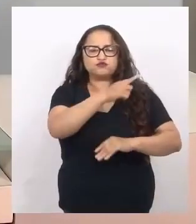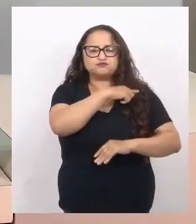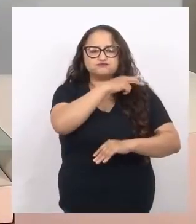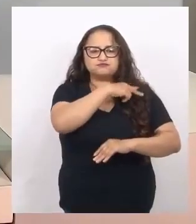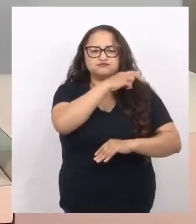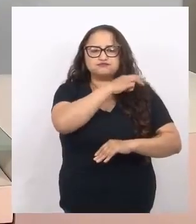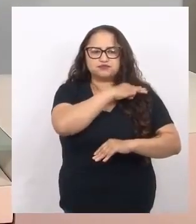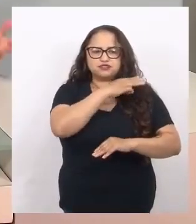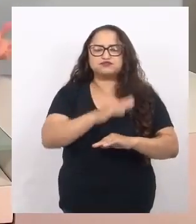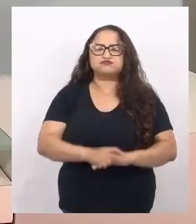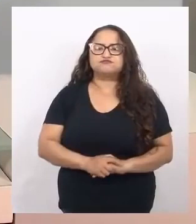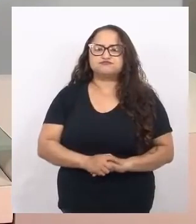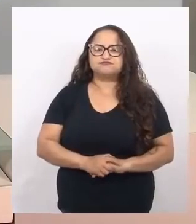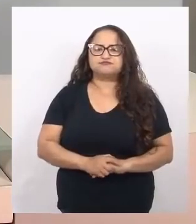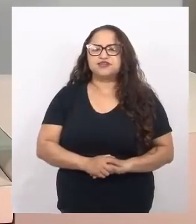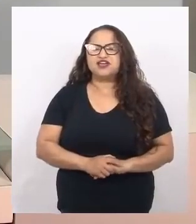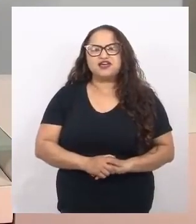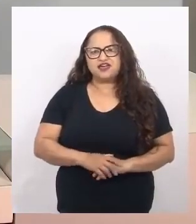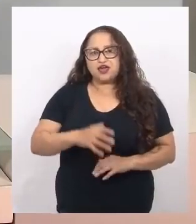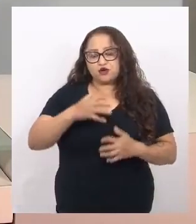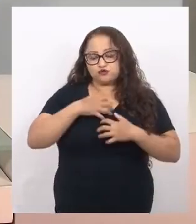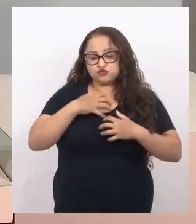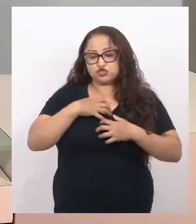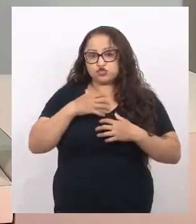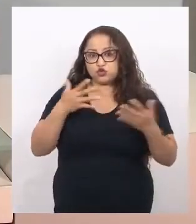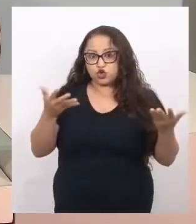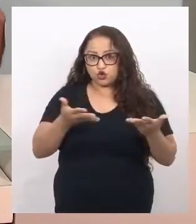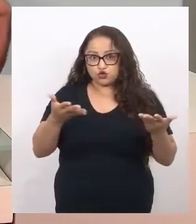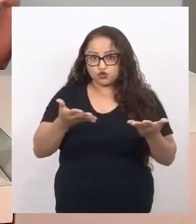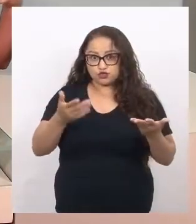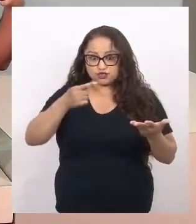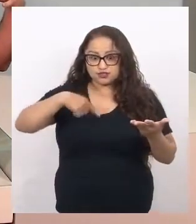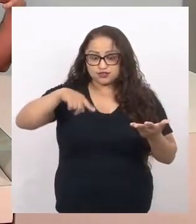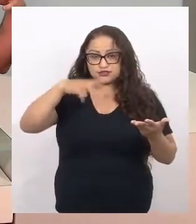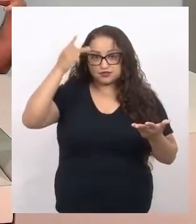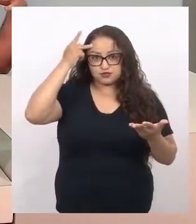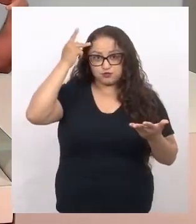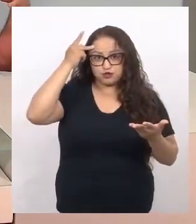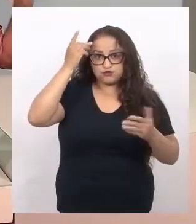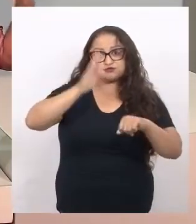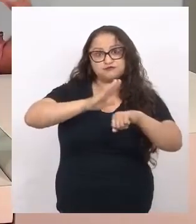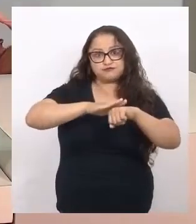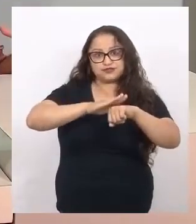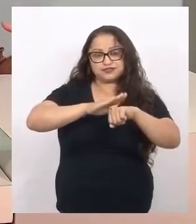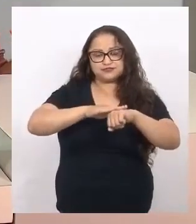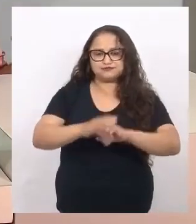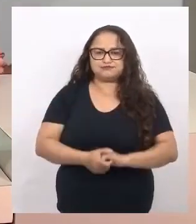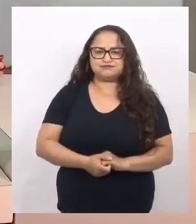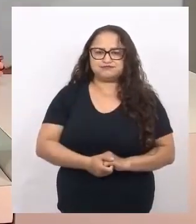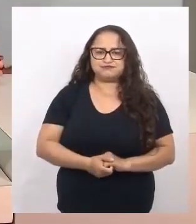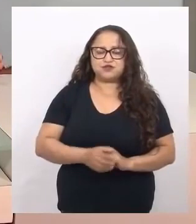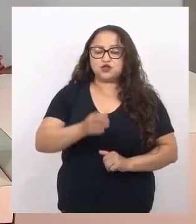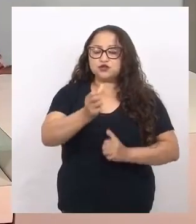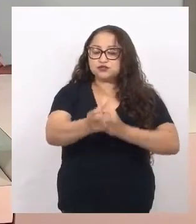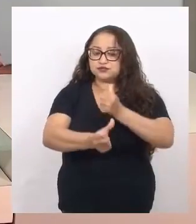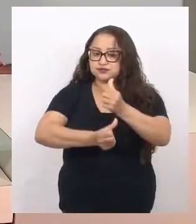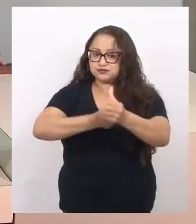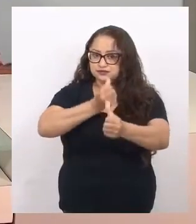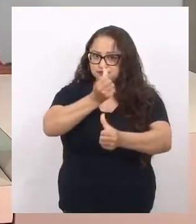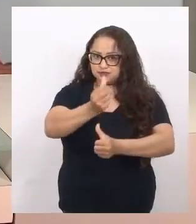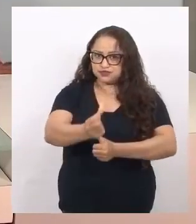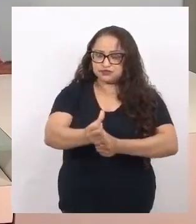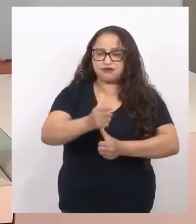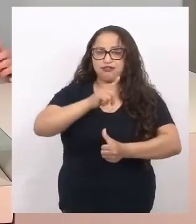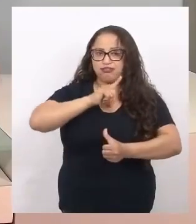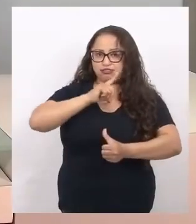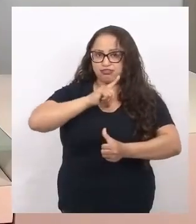tem uma série de tendências que a gente acaba antecipando aqui em São Paulo, né? A semestralidade, no caso do ensino médio, é